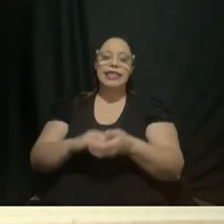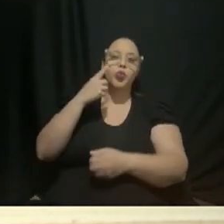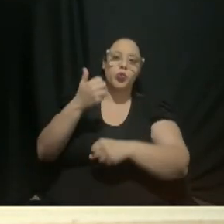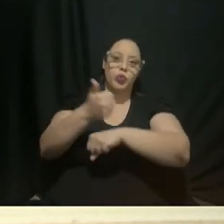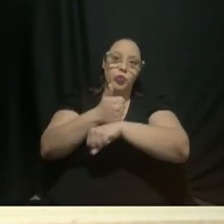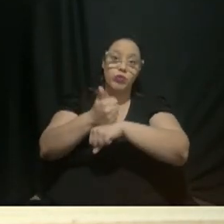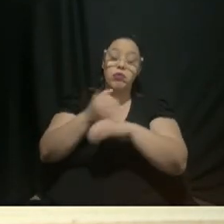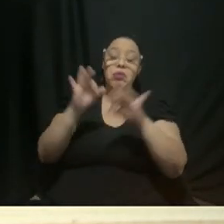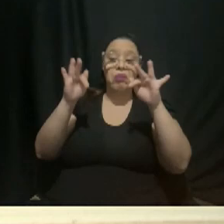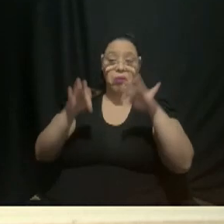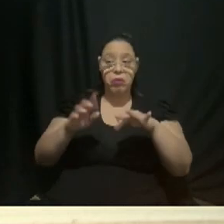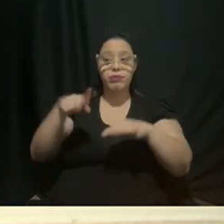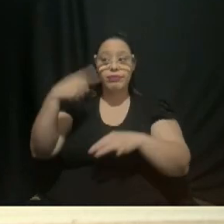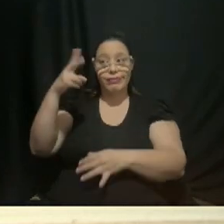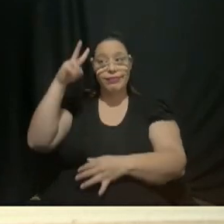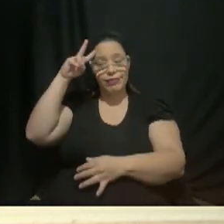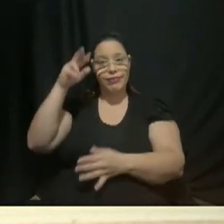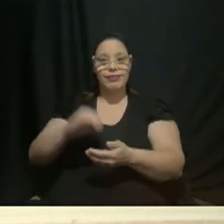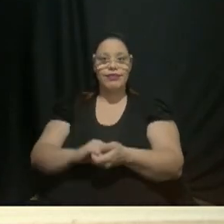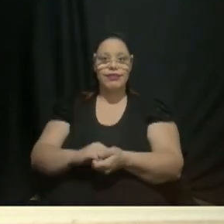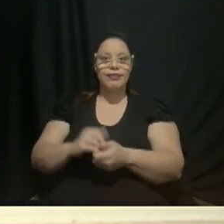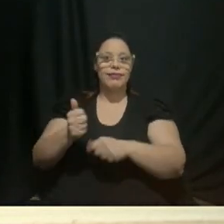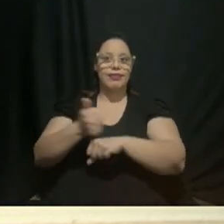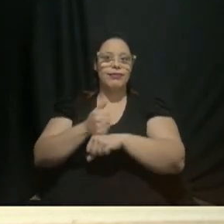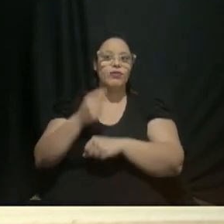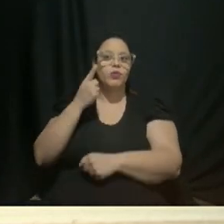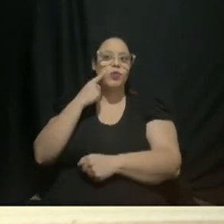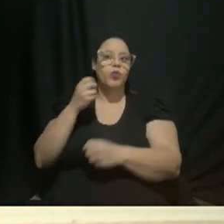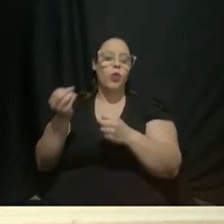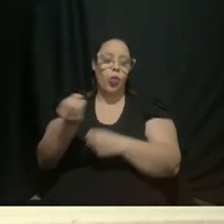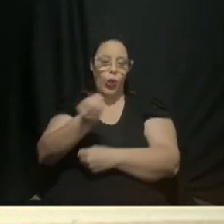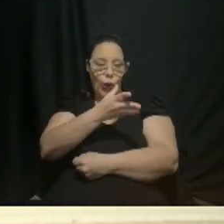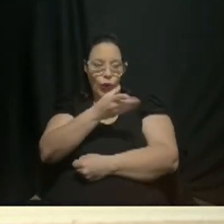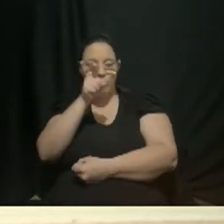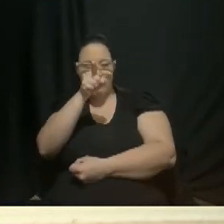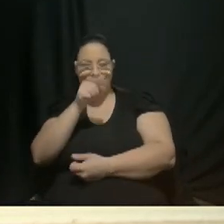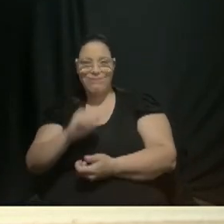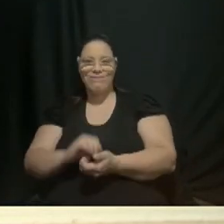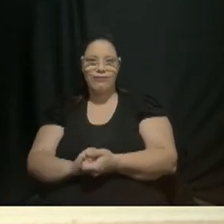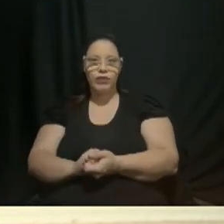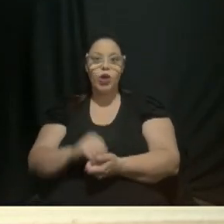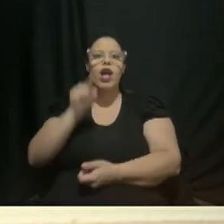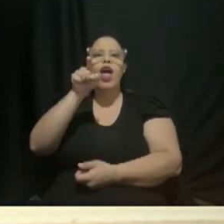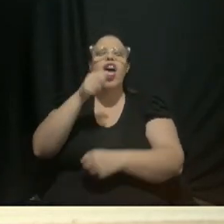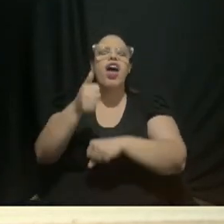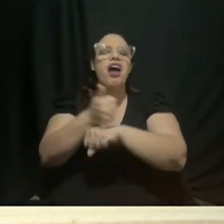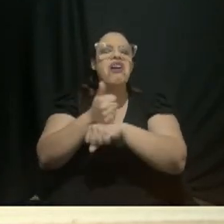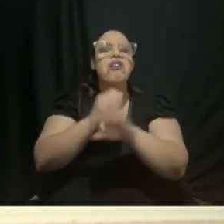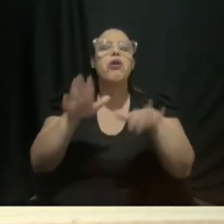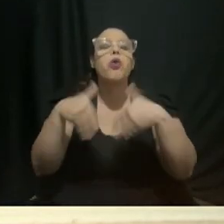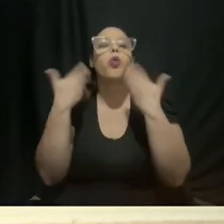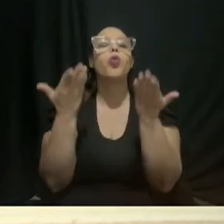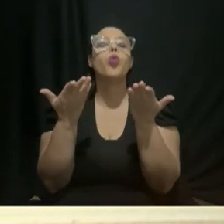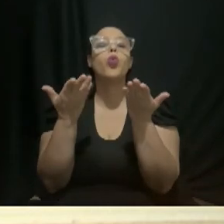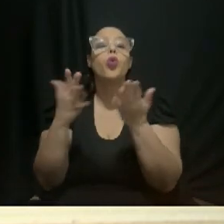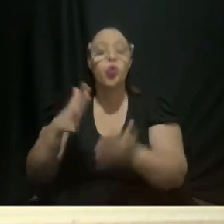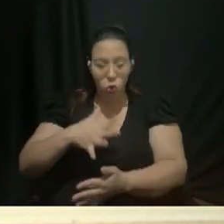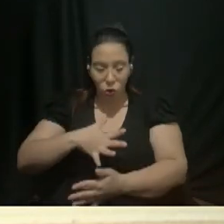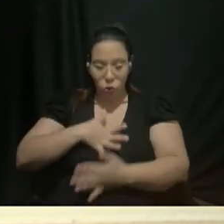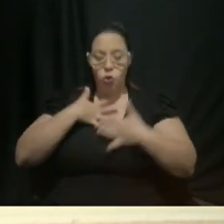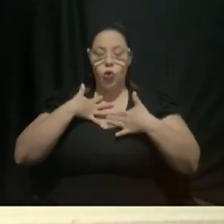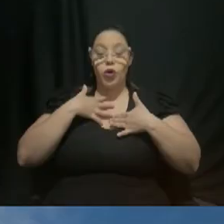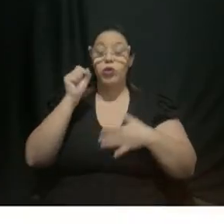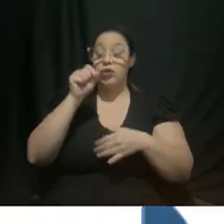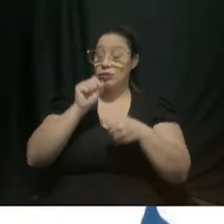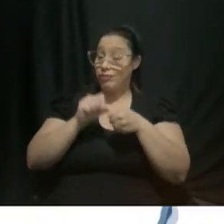que vem a gente volta com uma profissão novífera para você. E aí, a sua profissão qual é? Você tem orgulho do que você faz? Se Liga na